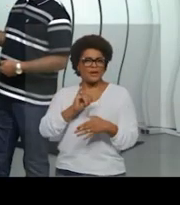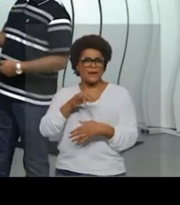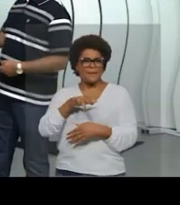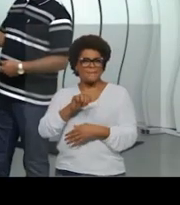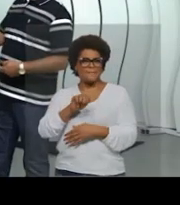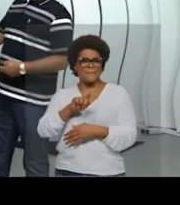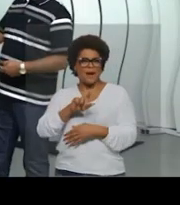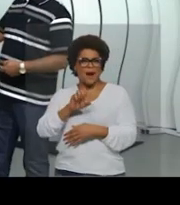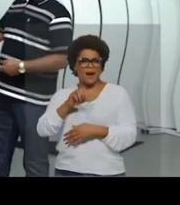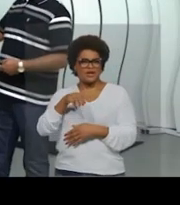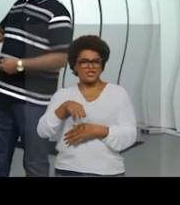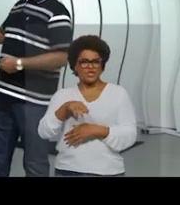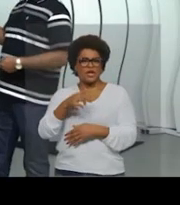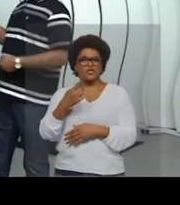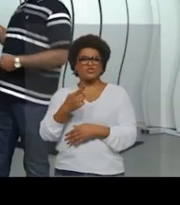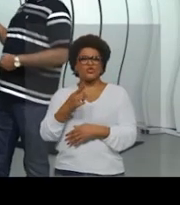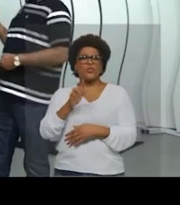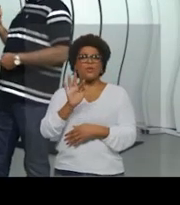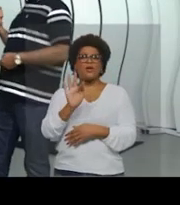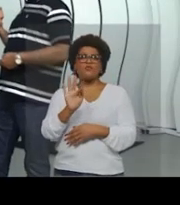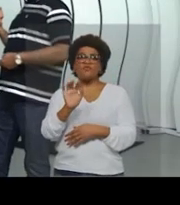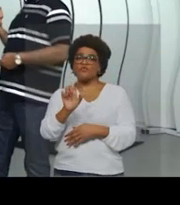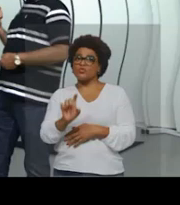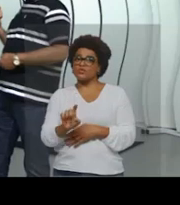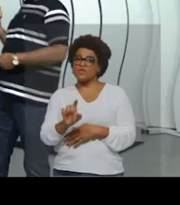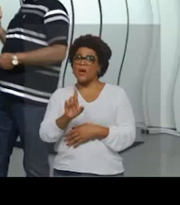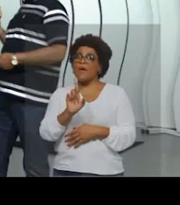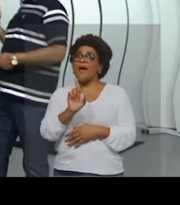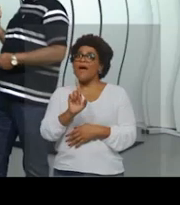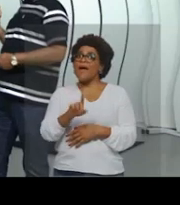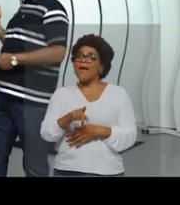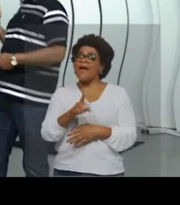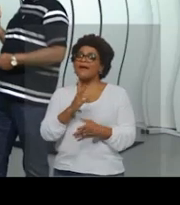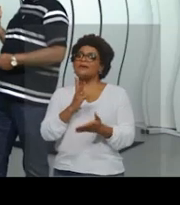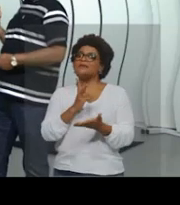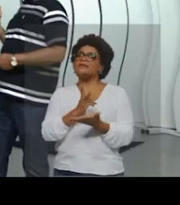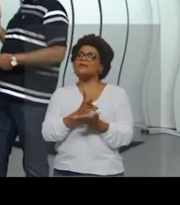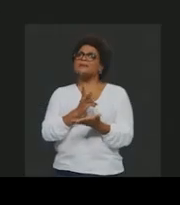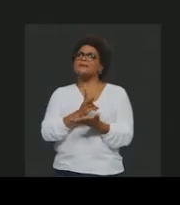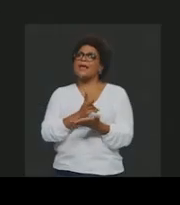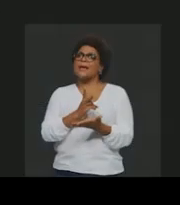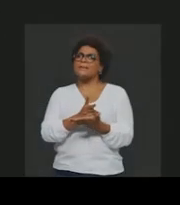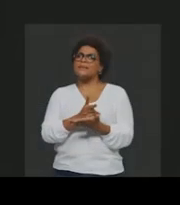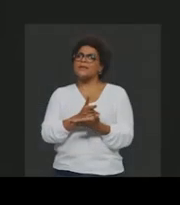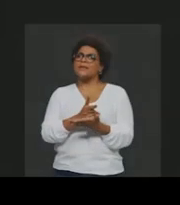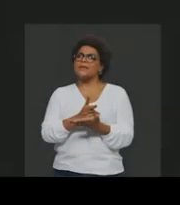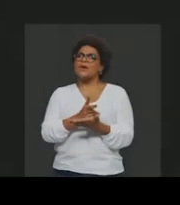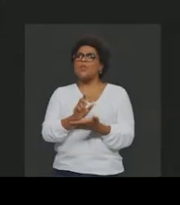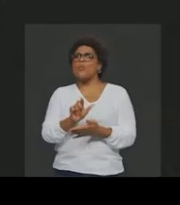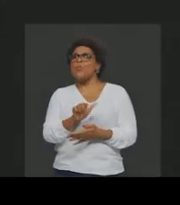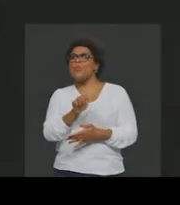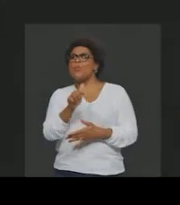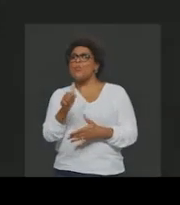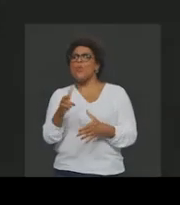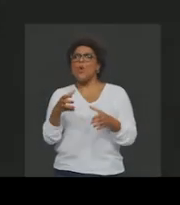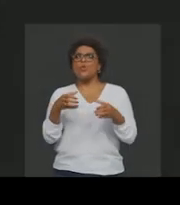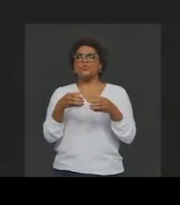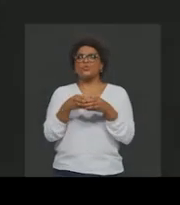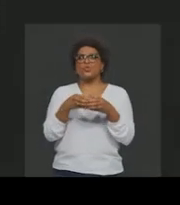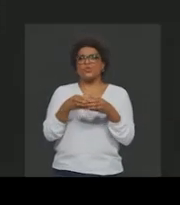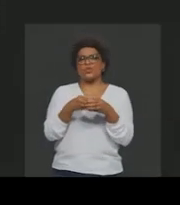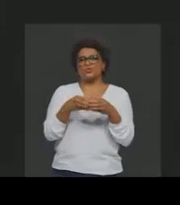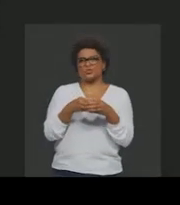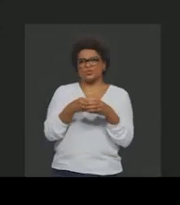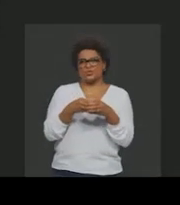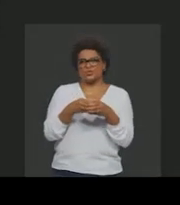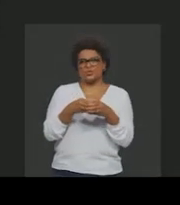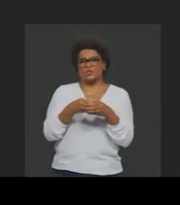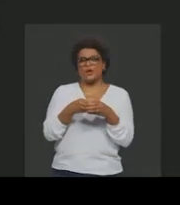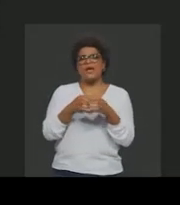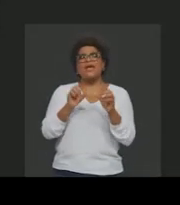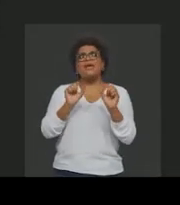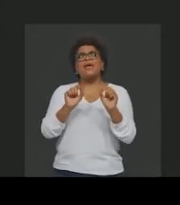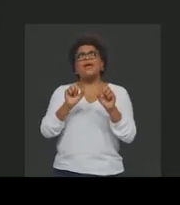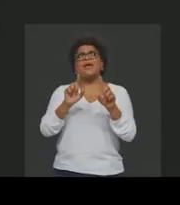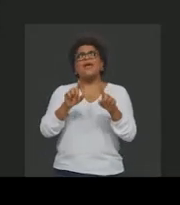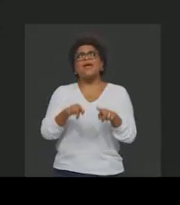um subconjunto do contradomínio, ou seja, onde você está chegando. E quem são os elementos da